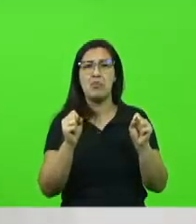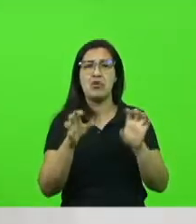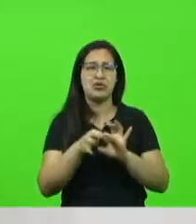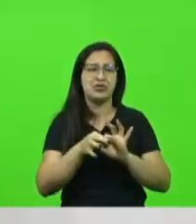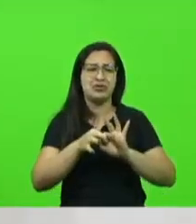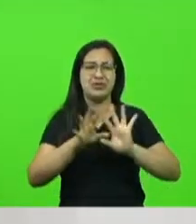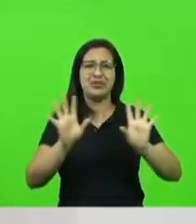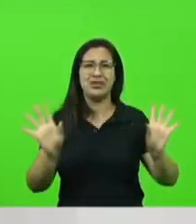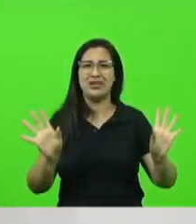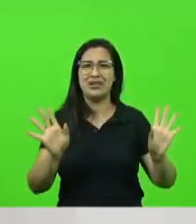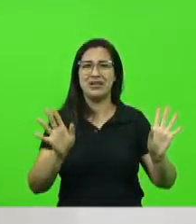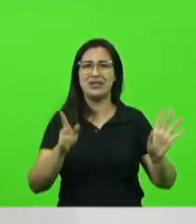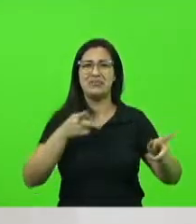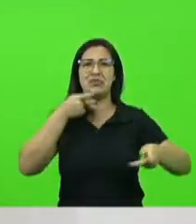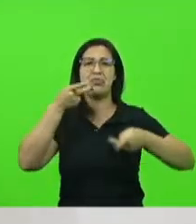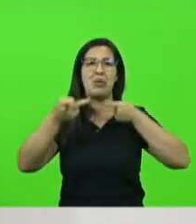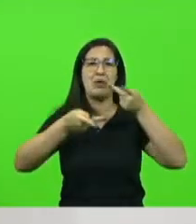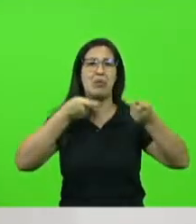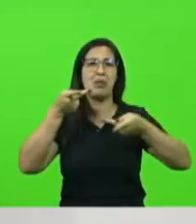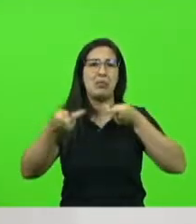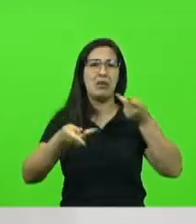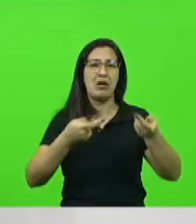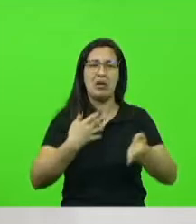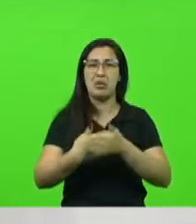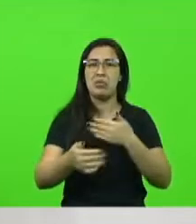responder. Eu